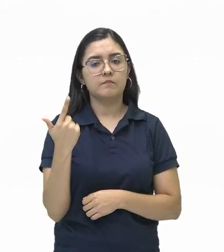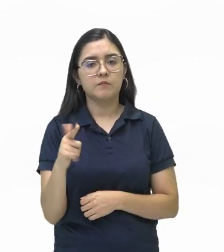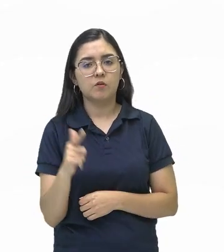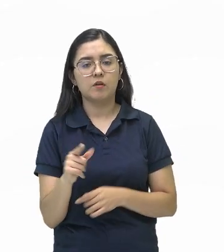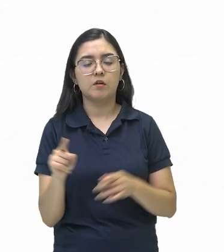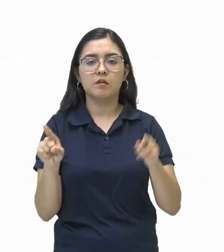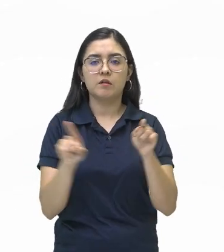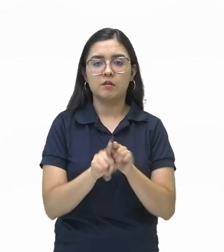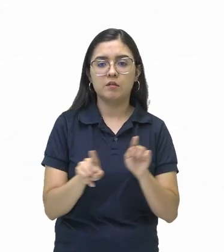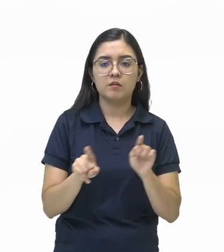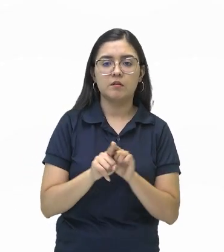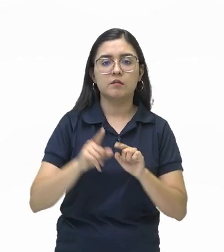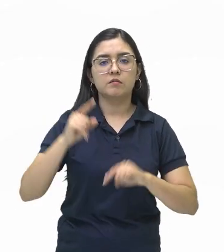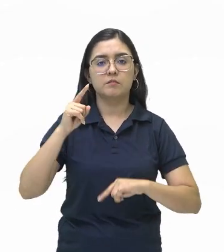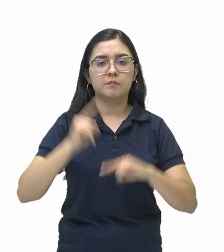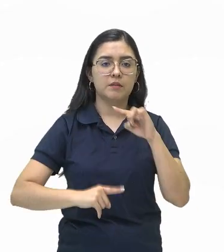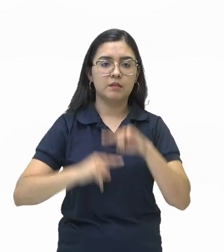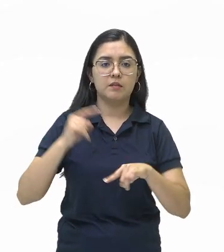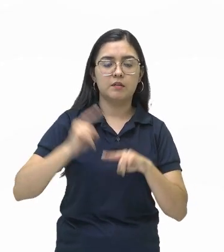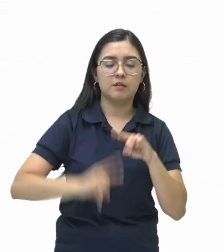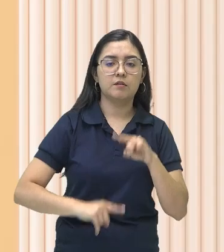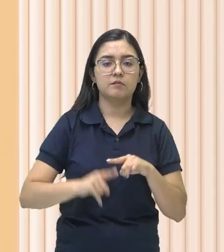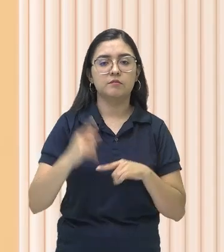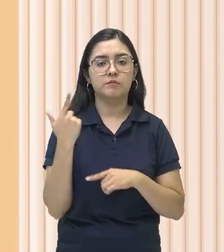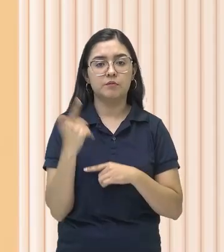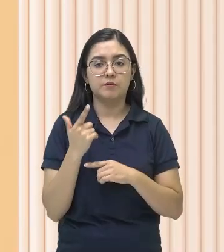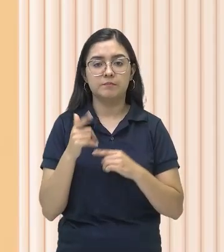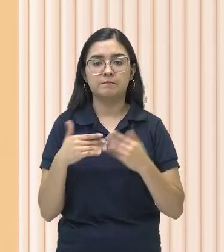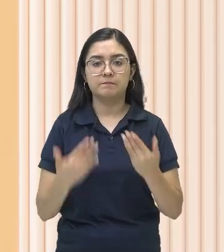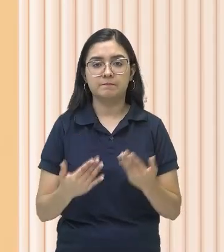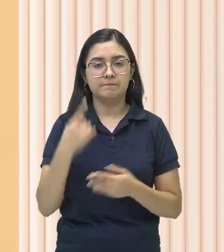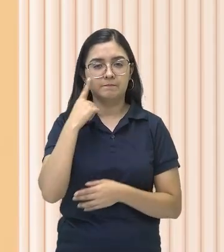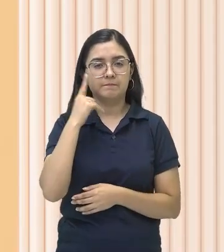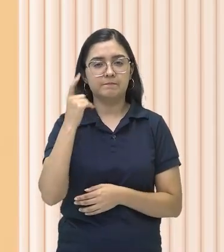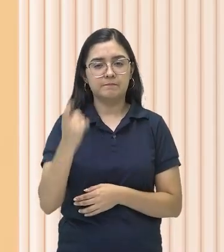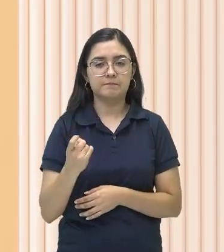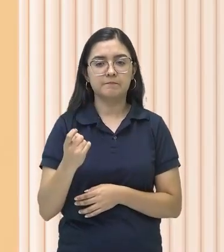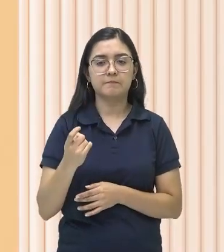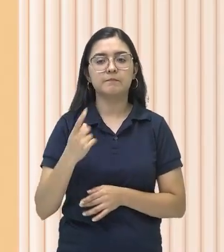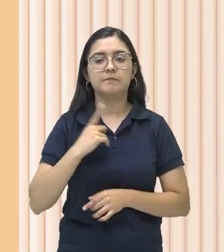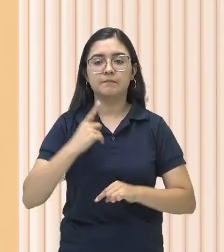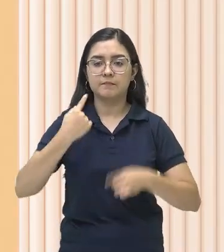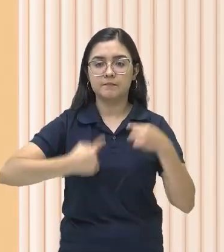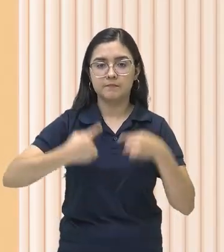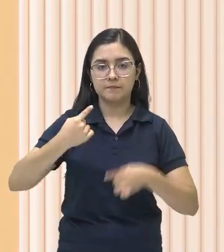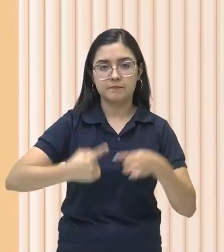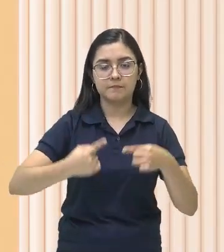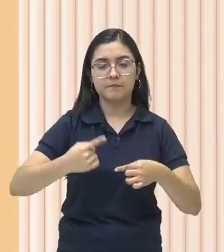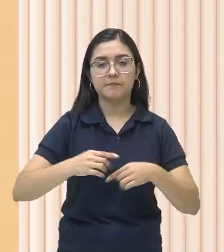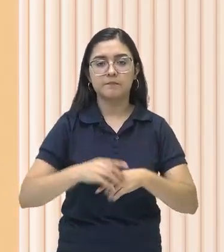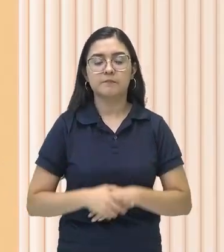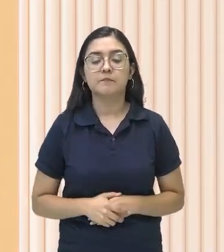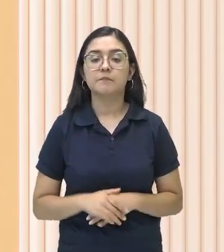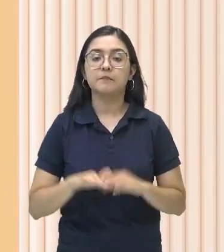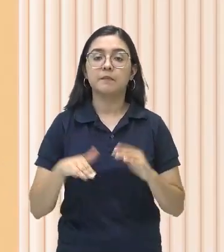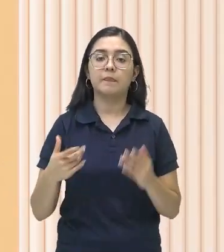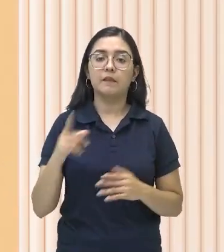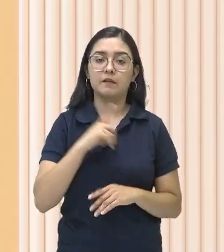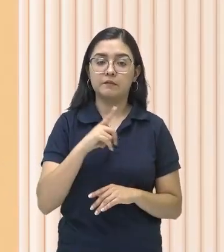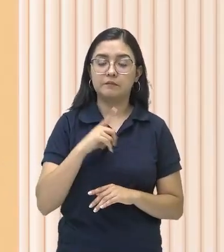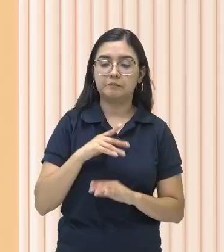aplicação material. Olha só que interessante aqui, gente, olha só a discussão. Né? Enquanto tem aqueles